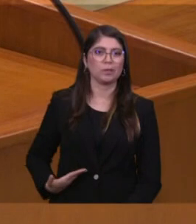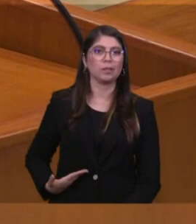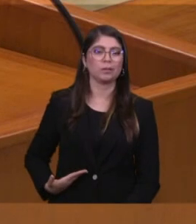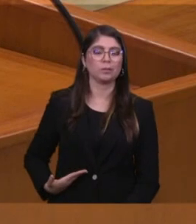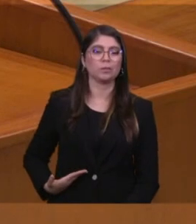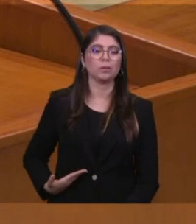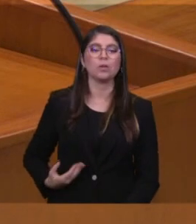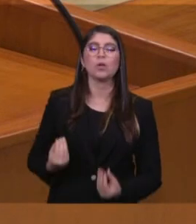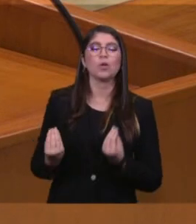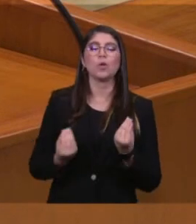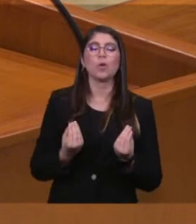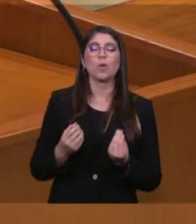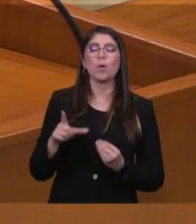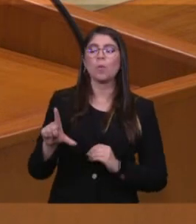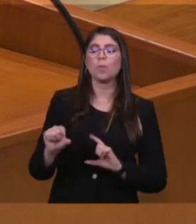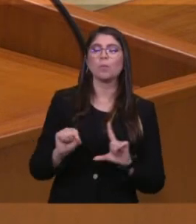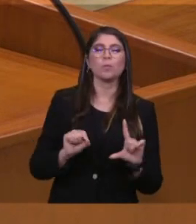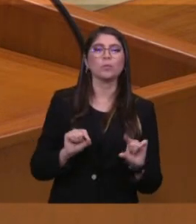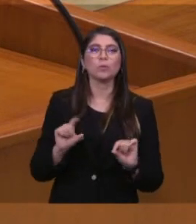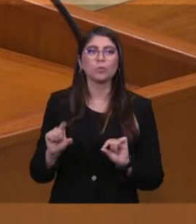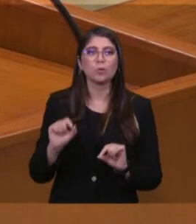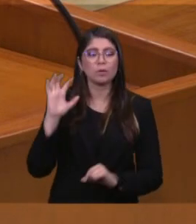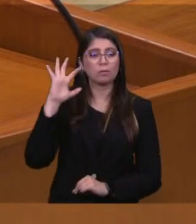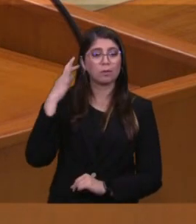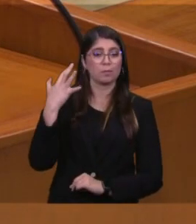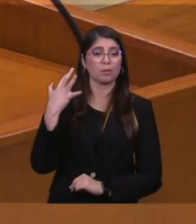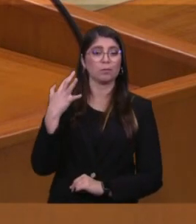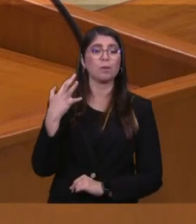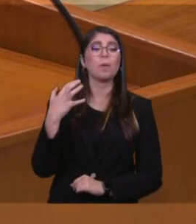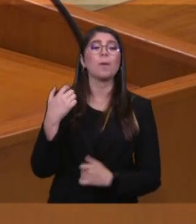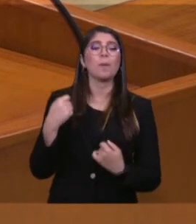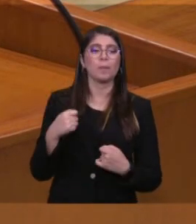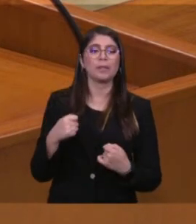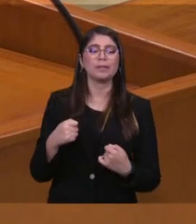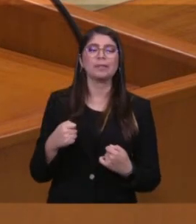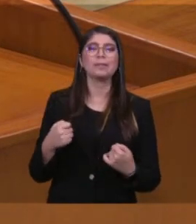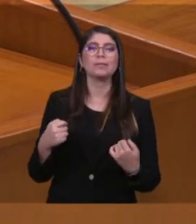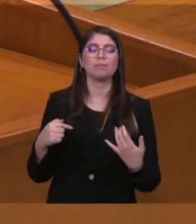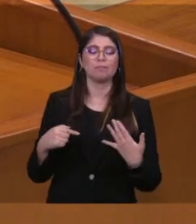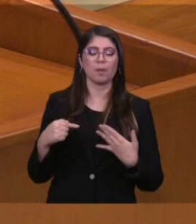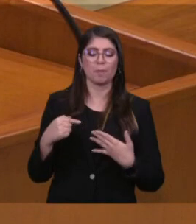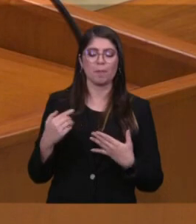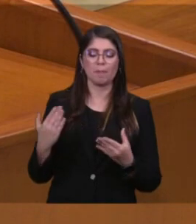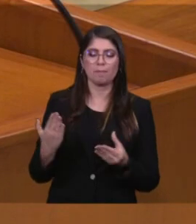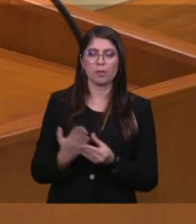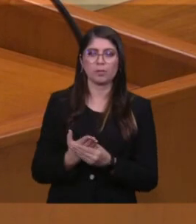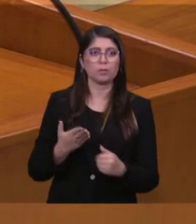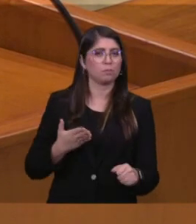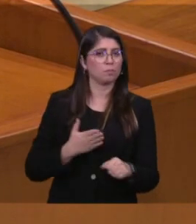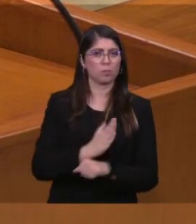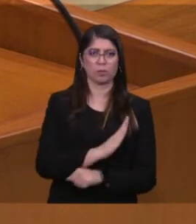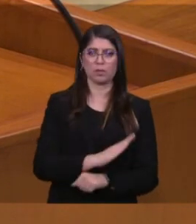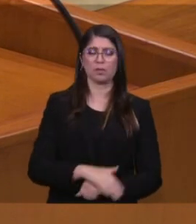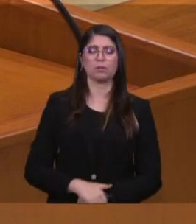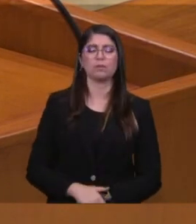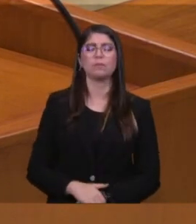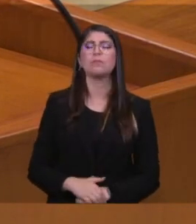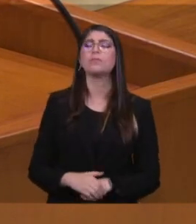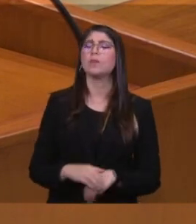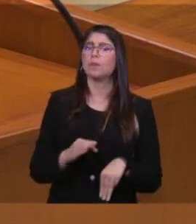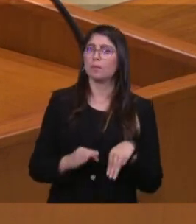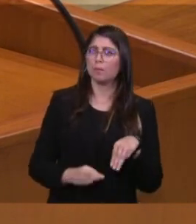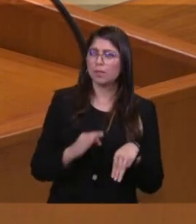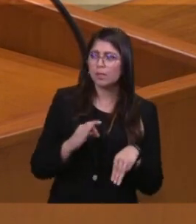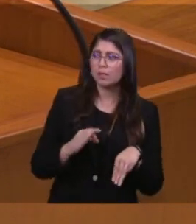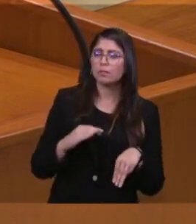caminho para essa ação, senão a sua integral procedência. Ainda, senhora ministra Carmen Lúcia,